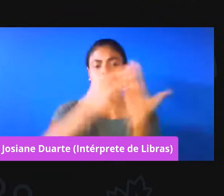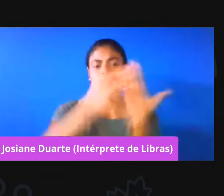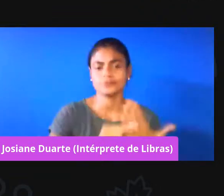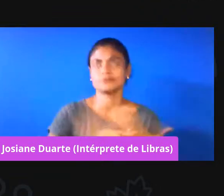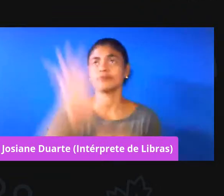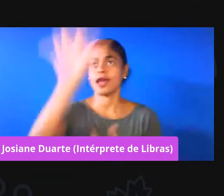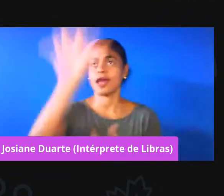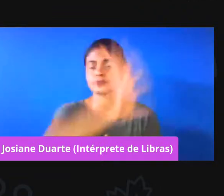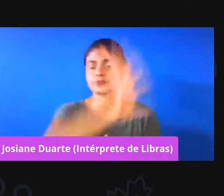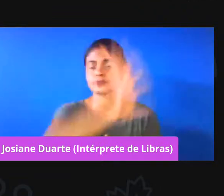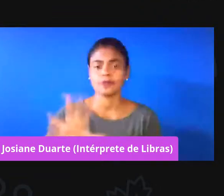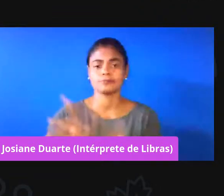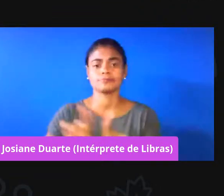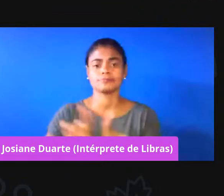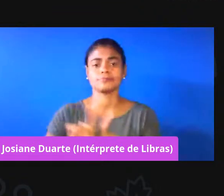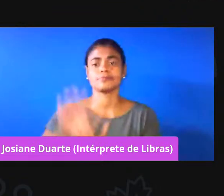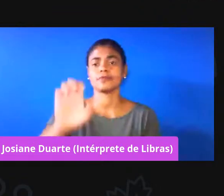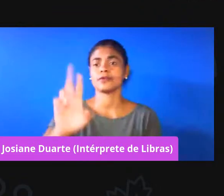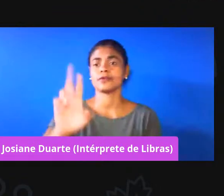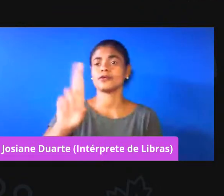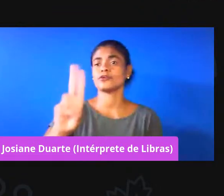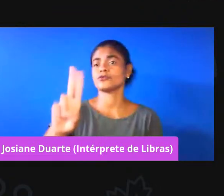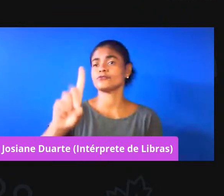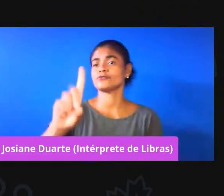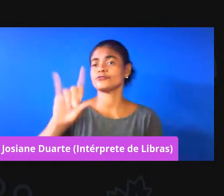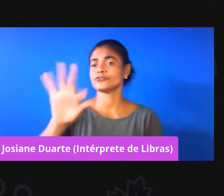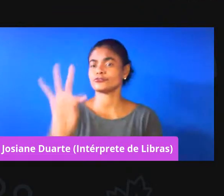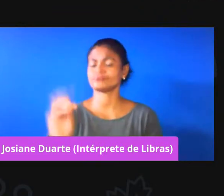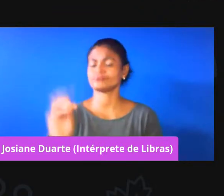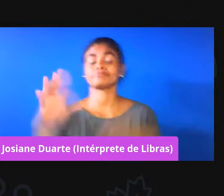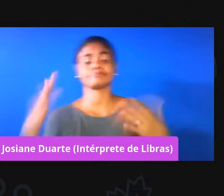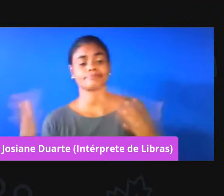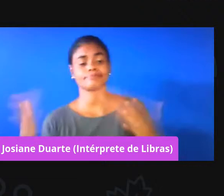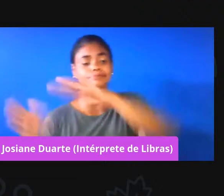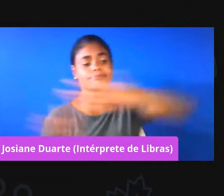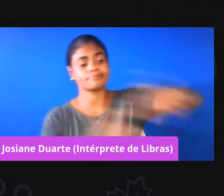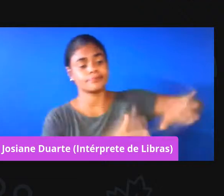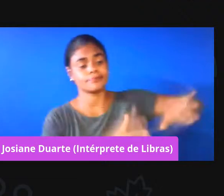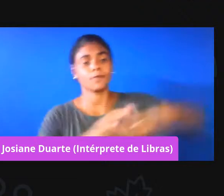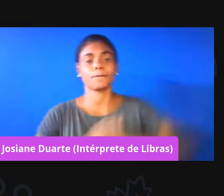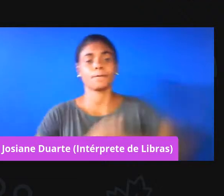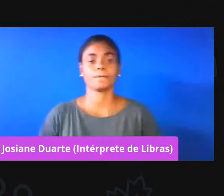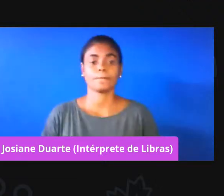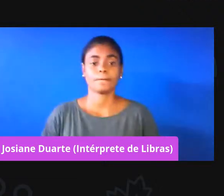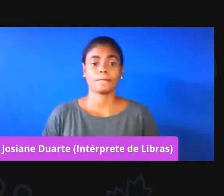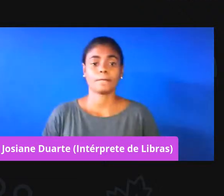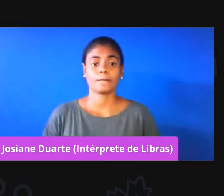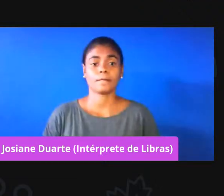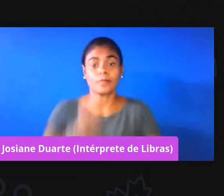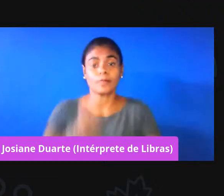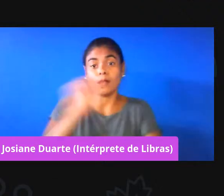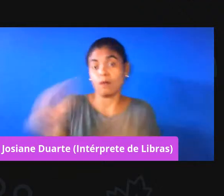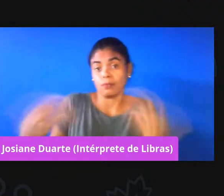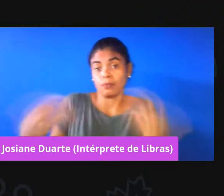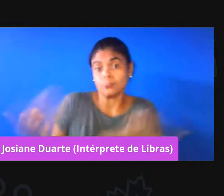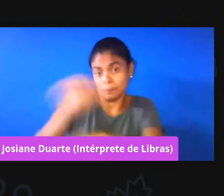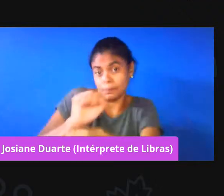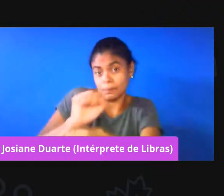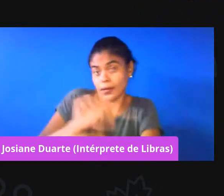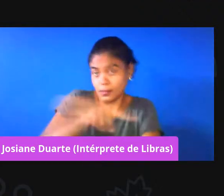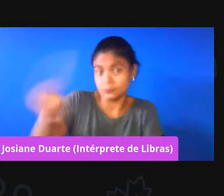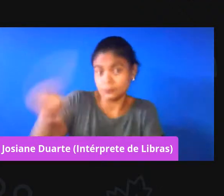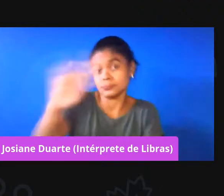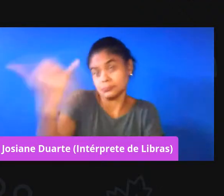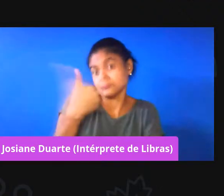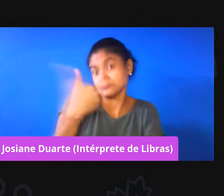Ao se estudar o problema da fraseologia, quando vocês quiserem que eu dê alguma parada, vocês podem dizer, porque eu vou